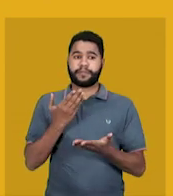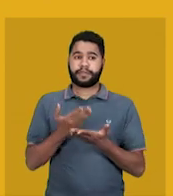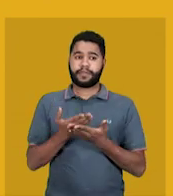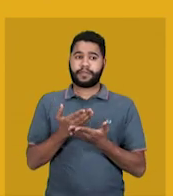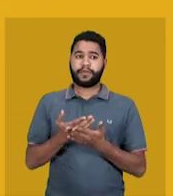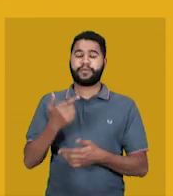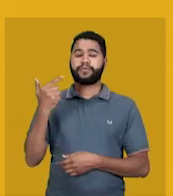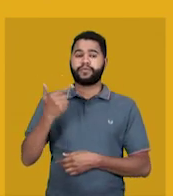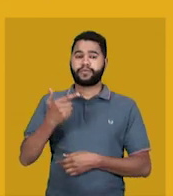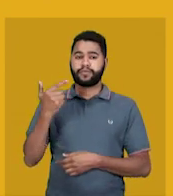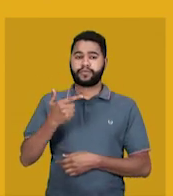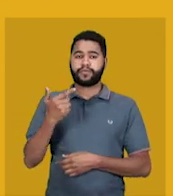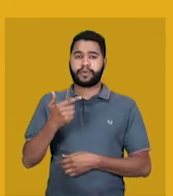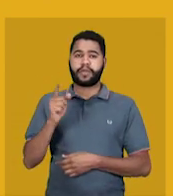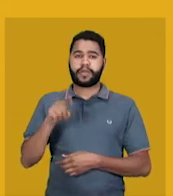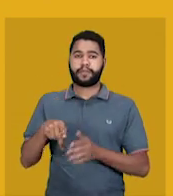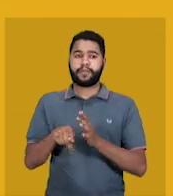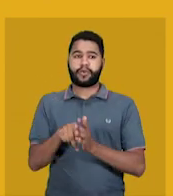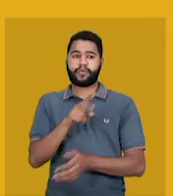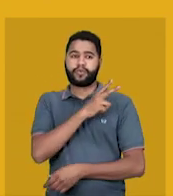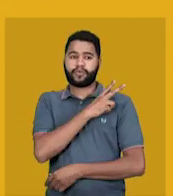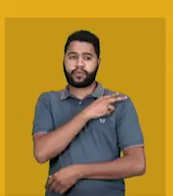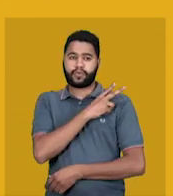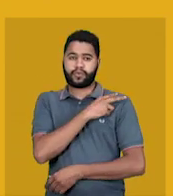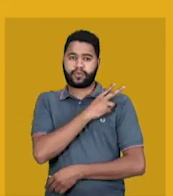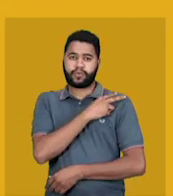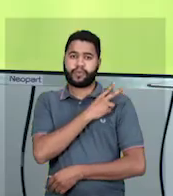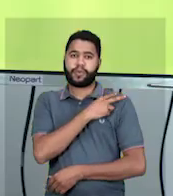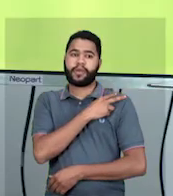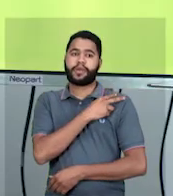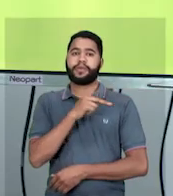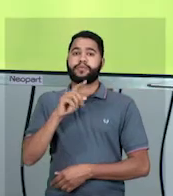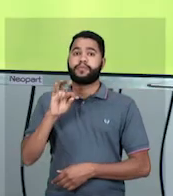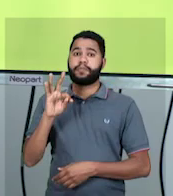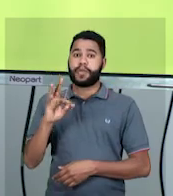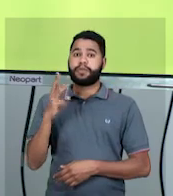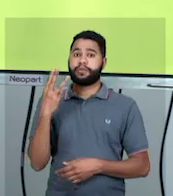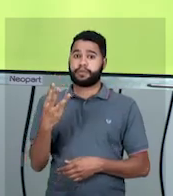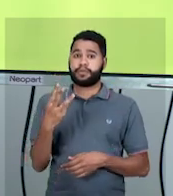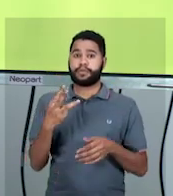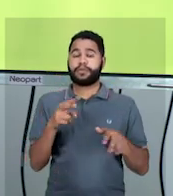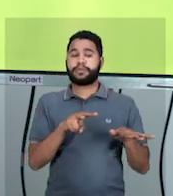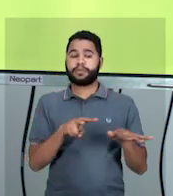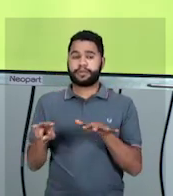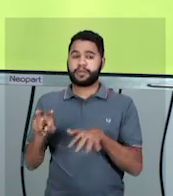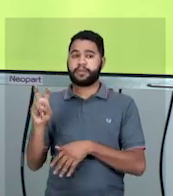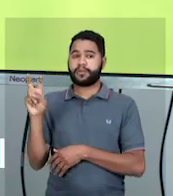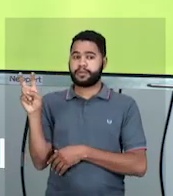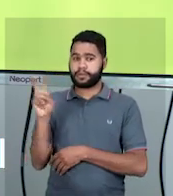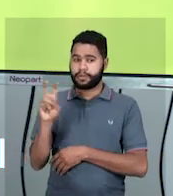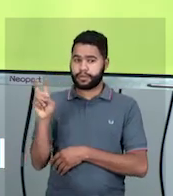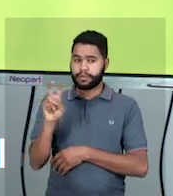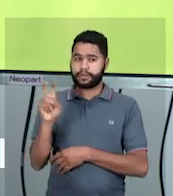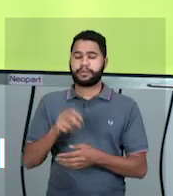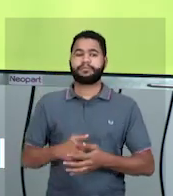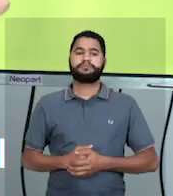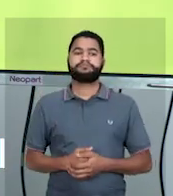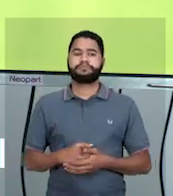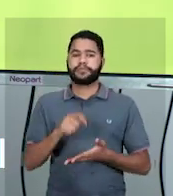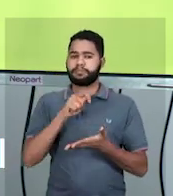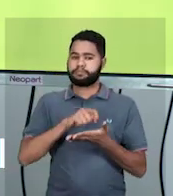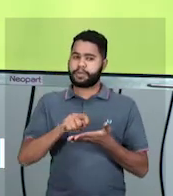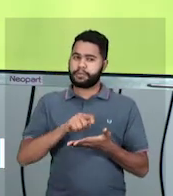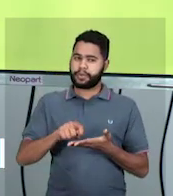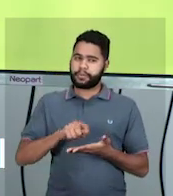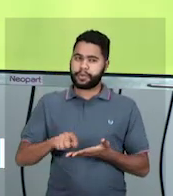do 2º ano Ensino Médio e você irá pegar o seu Pet número 3 abrir na quinta semana e você vai